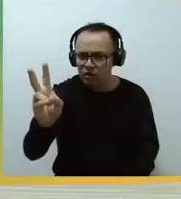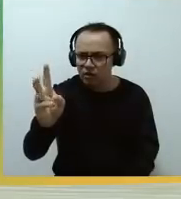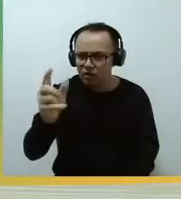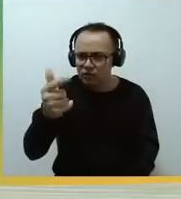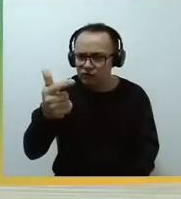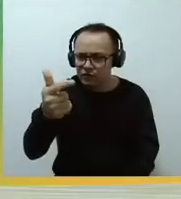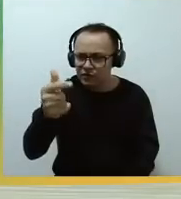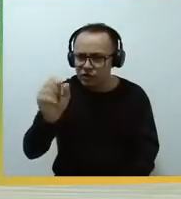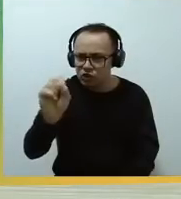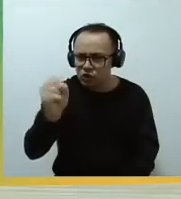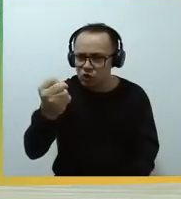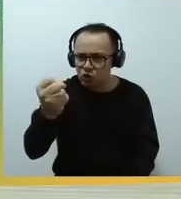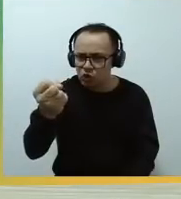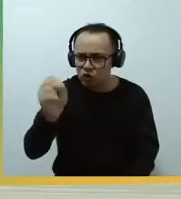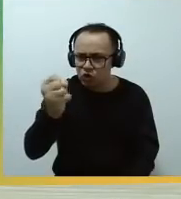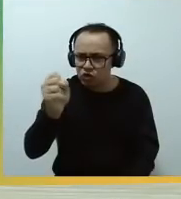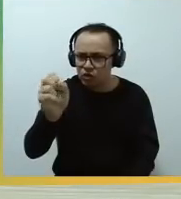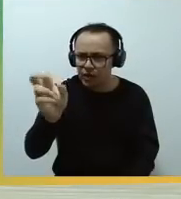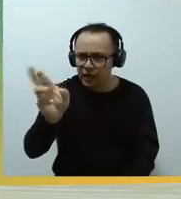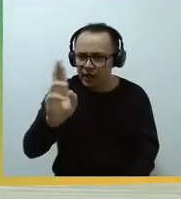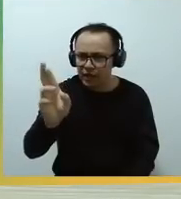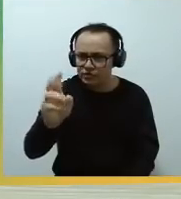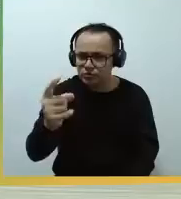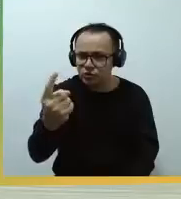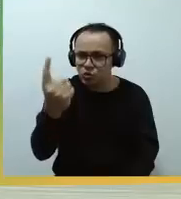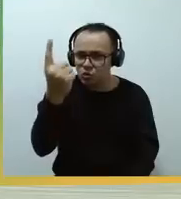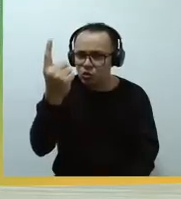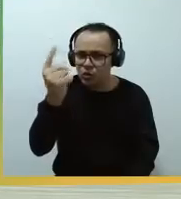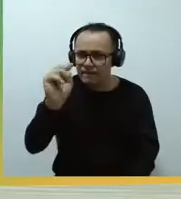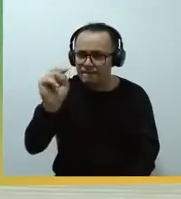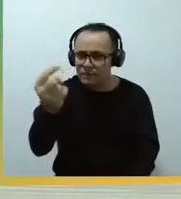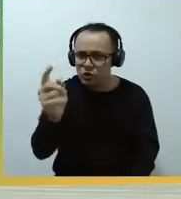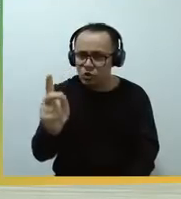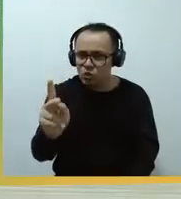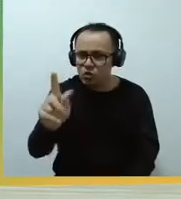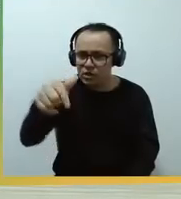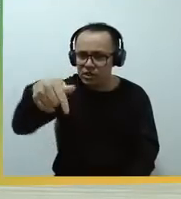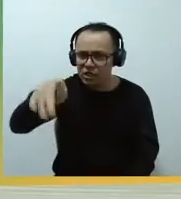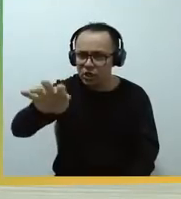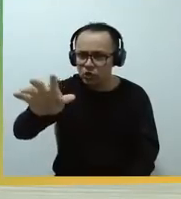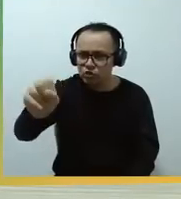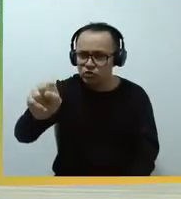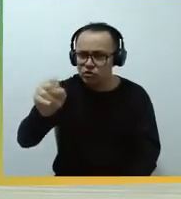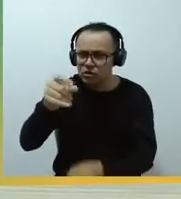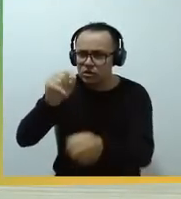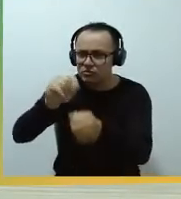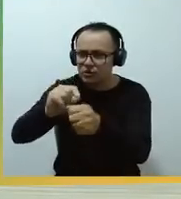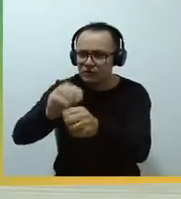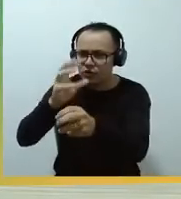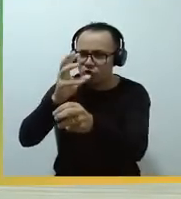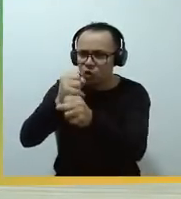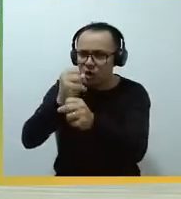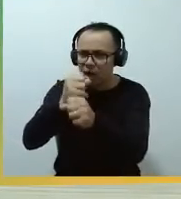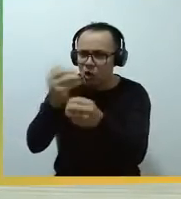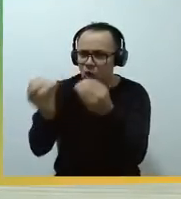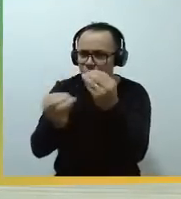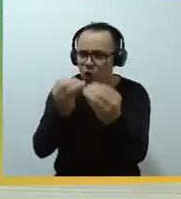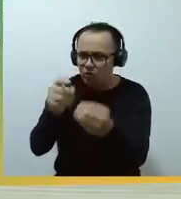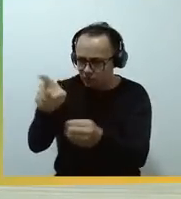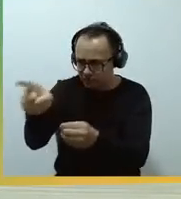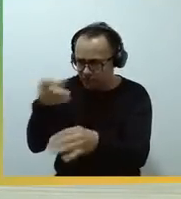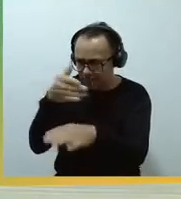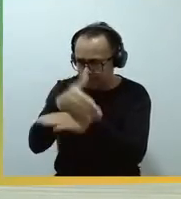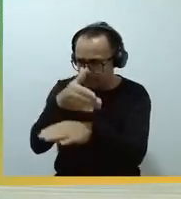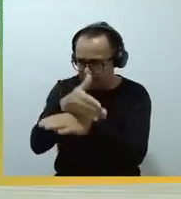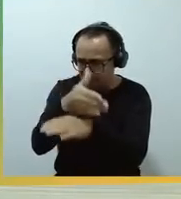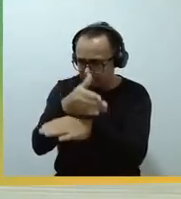R$ 28,80 por tonelada. Como é que é feito esse cálculo do valor? Você participou desse cálculo do valor? É um corpo técnico?